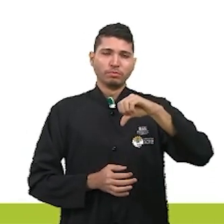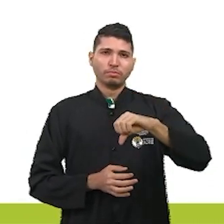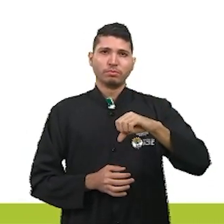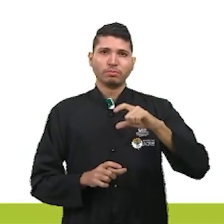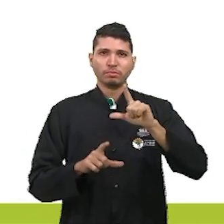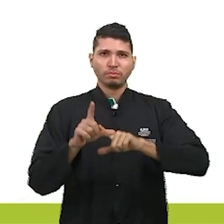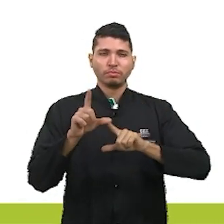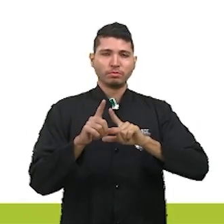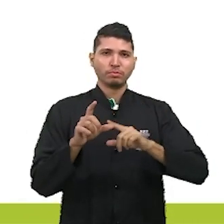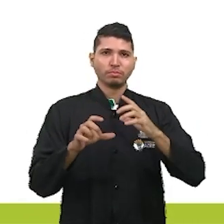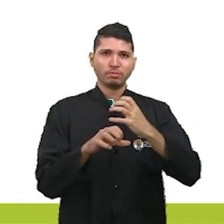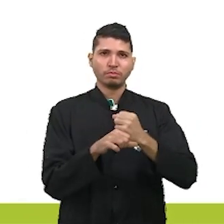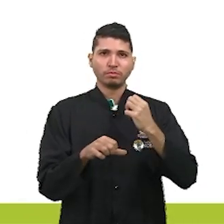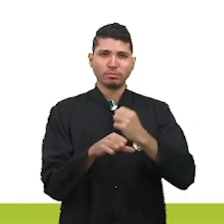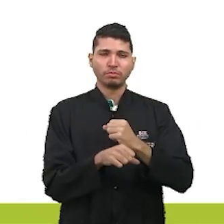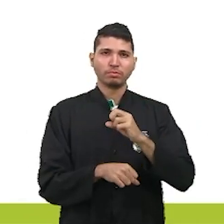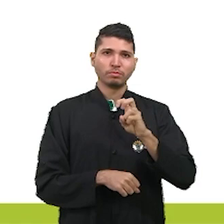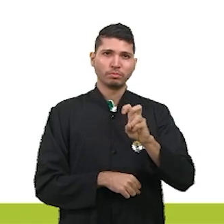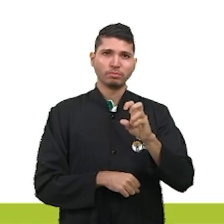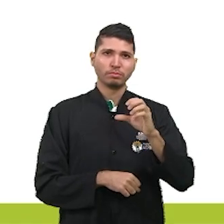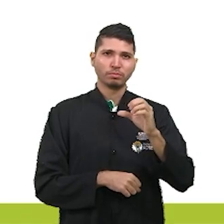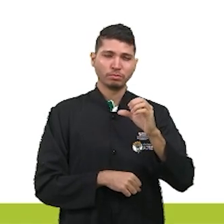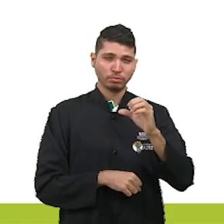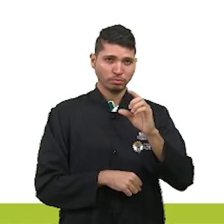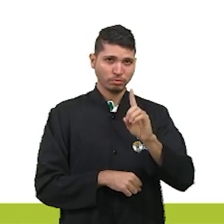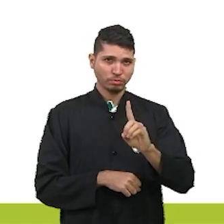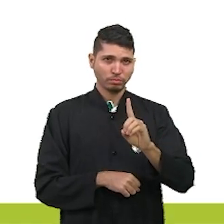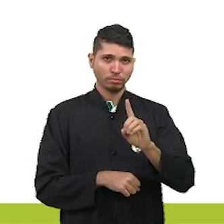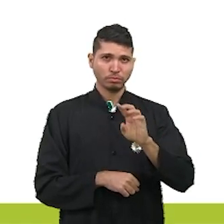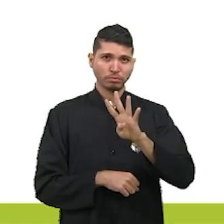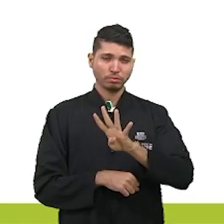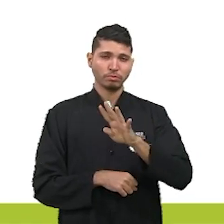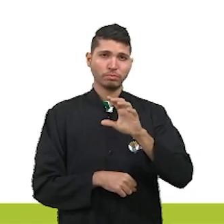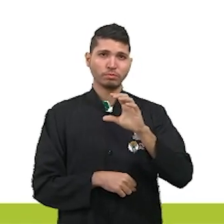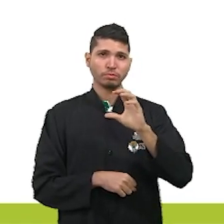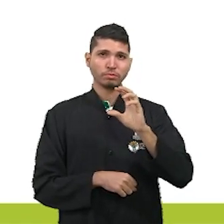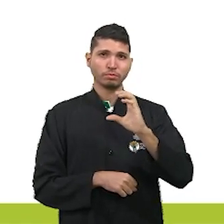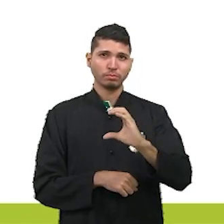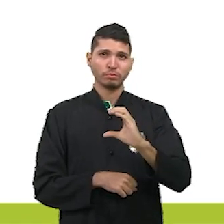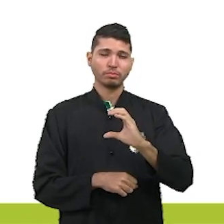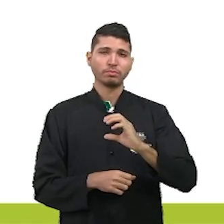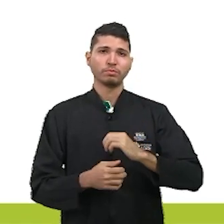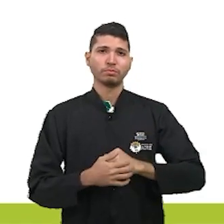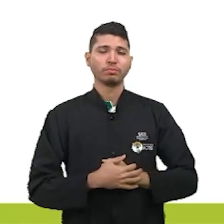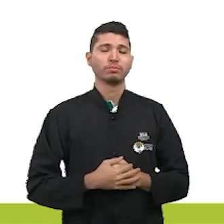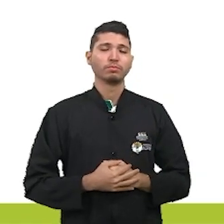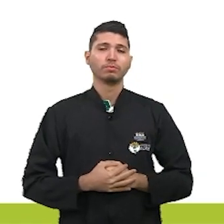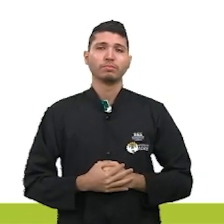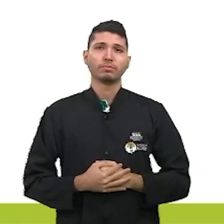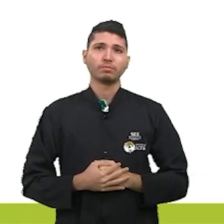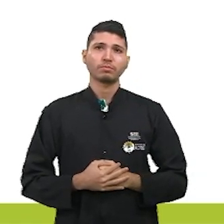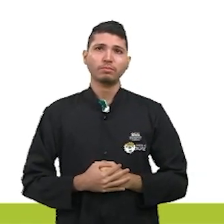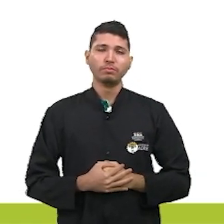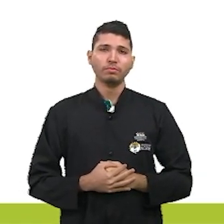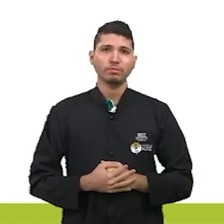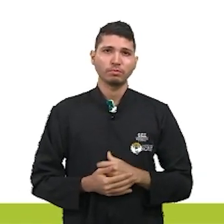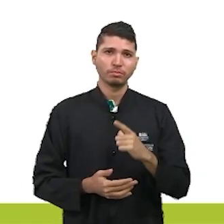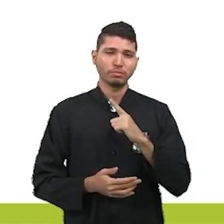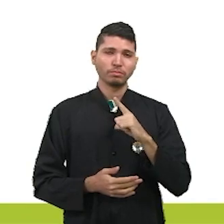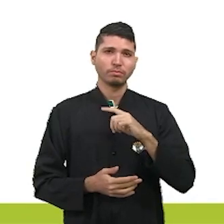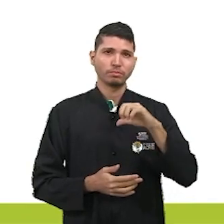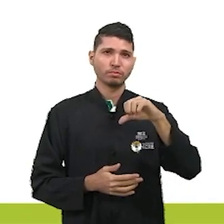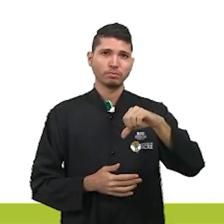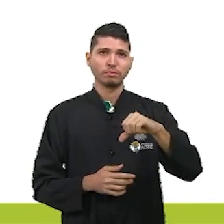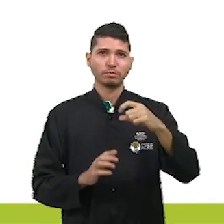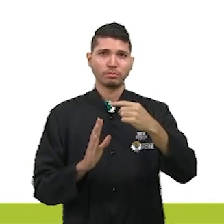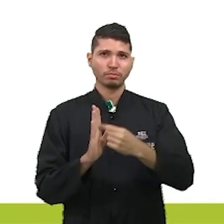total, 5 Ds e 4 Cs. Então, para resolver isso, você tem 9 fatorial dividido